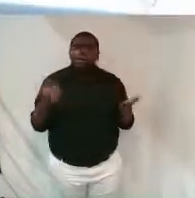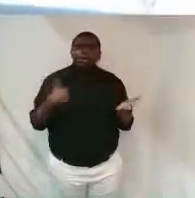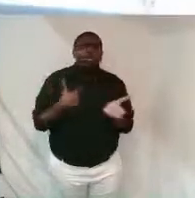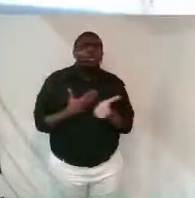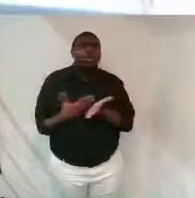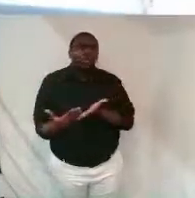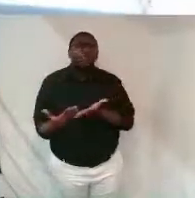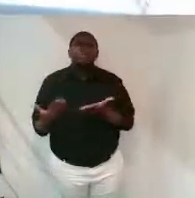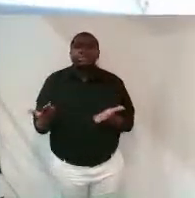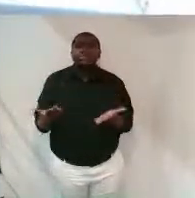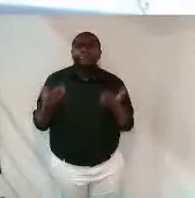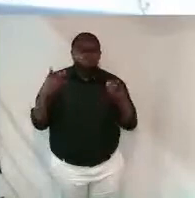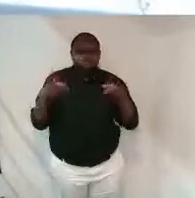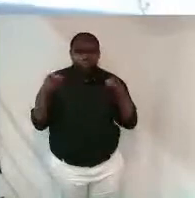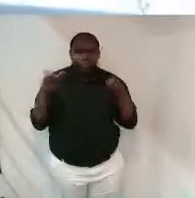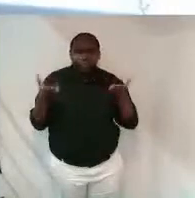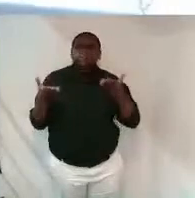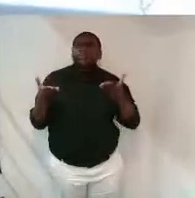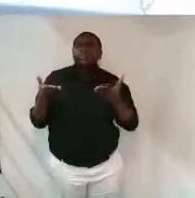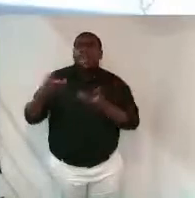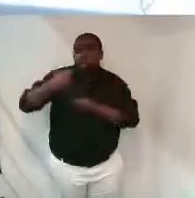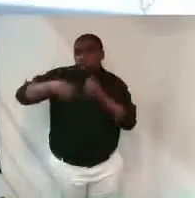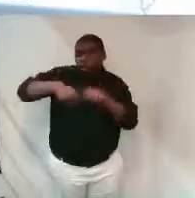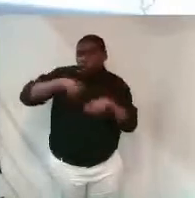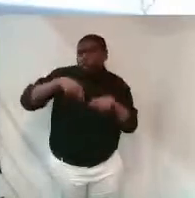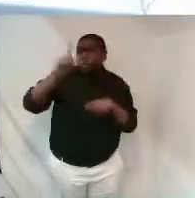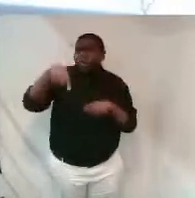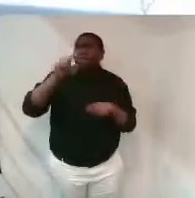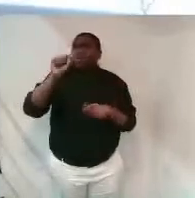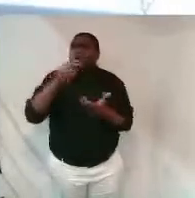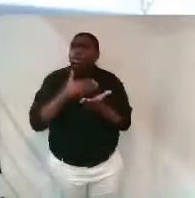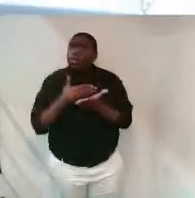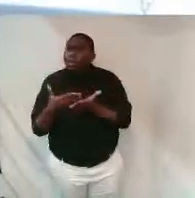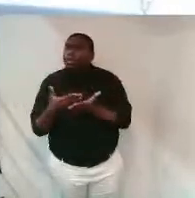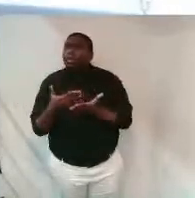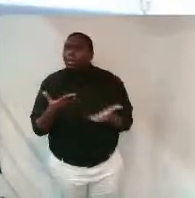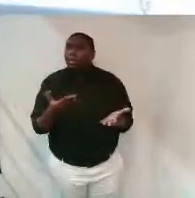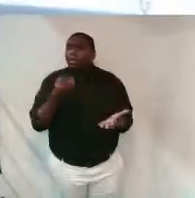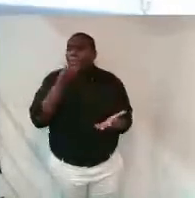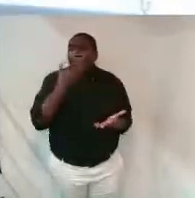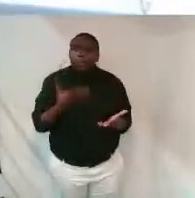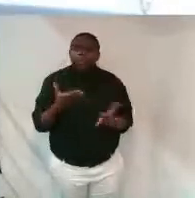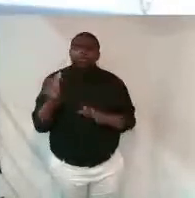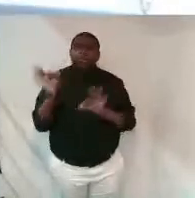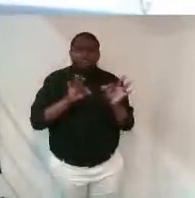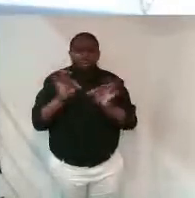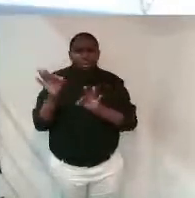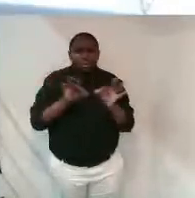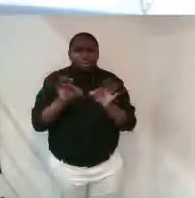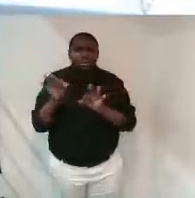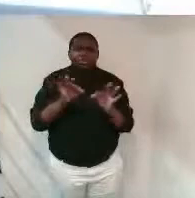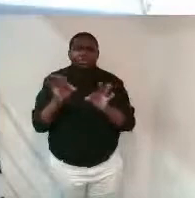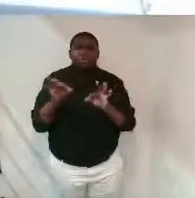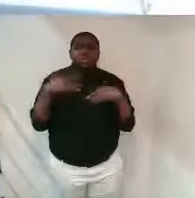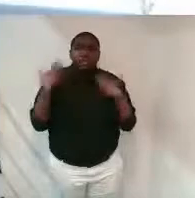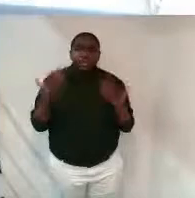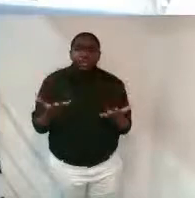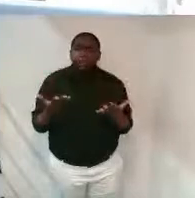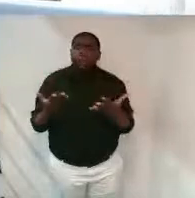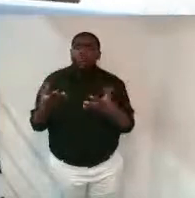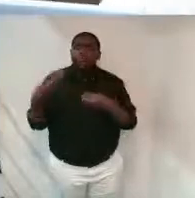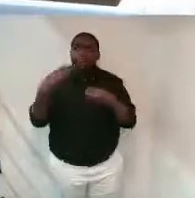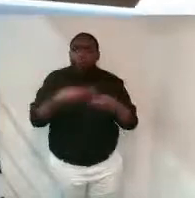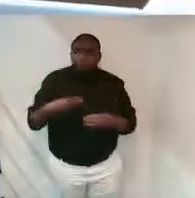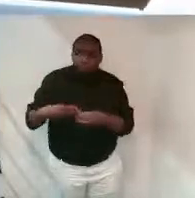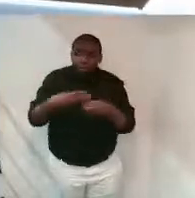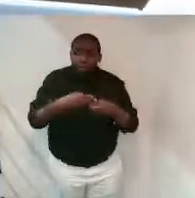questões econômicas, é iniciando com uma boa e obrigatória coleta seletiva. Então, o município que